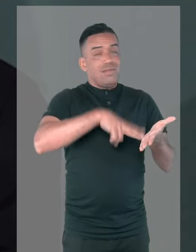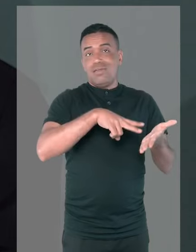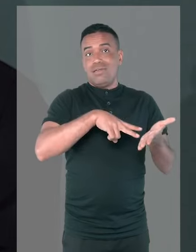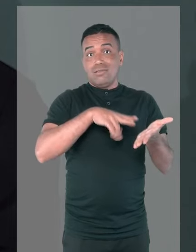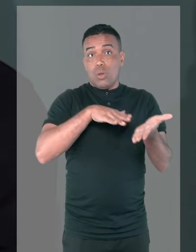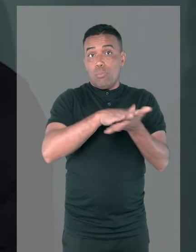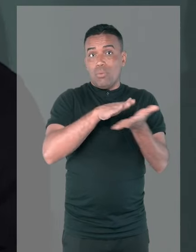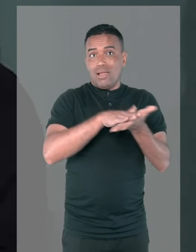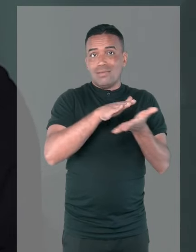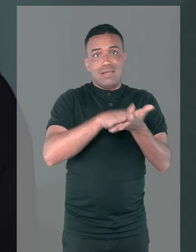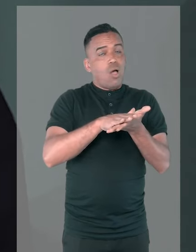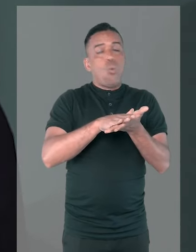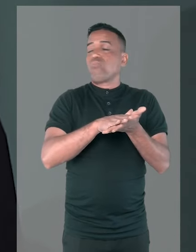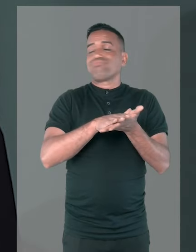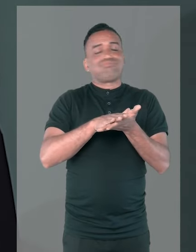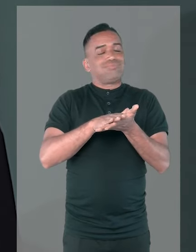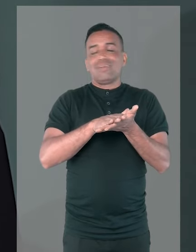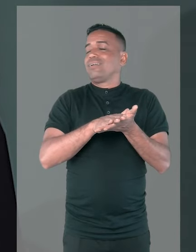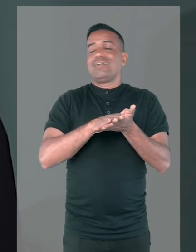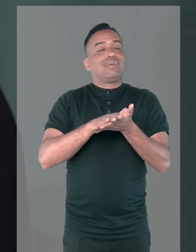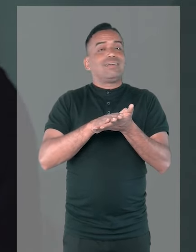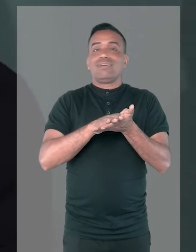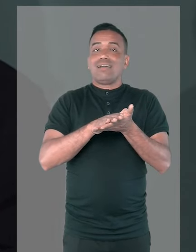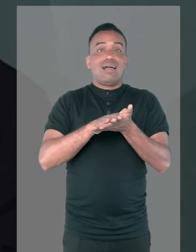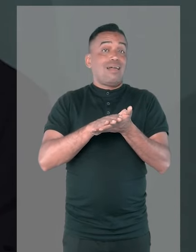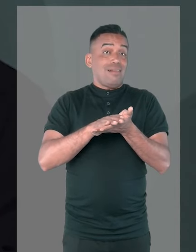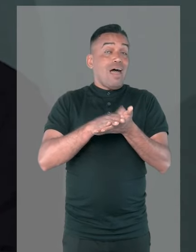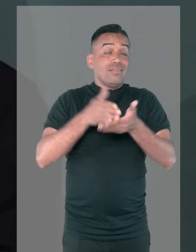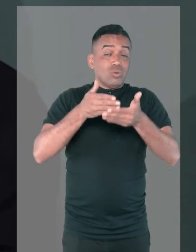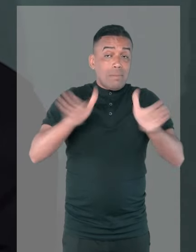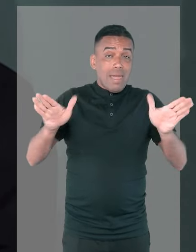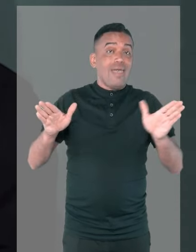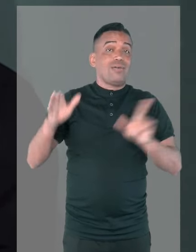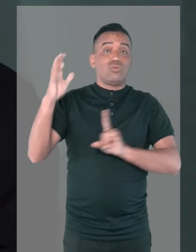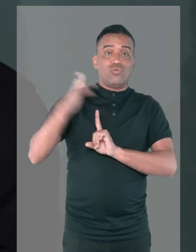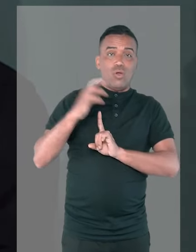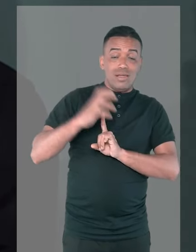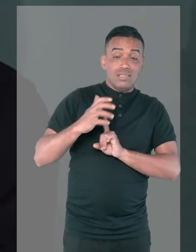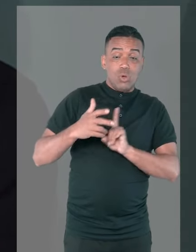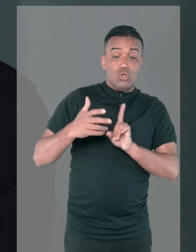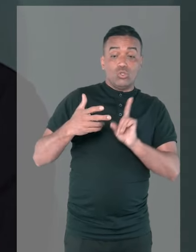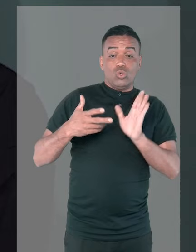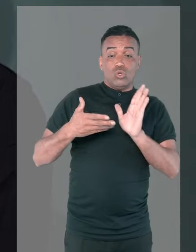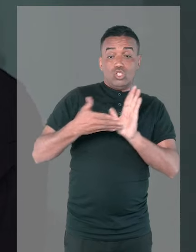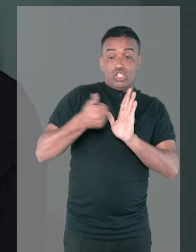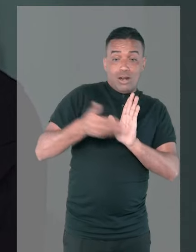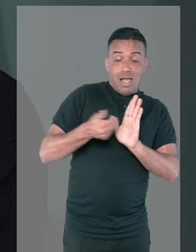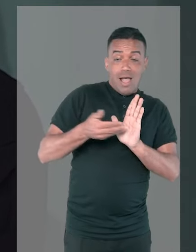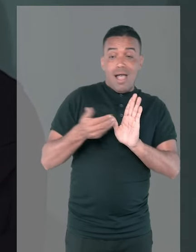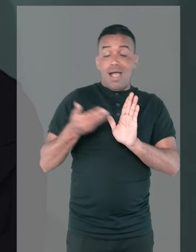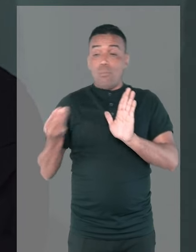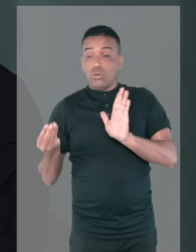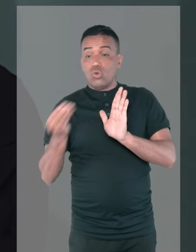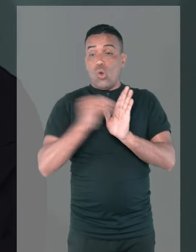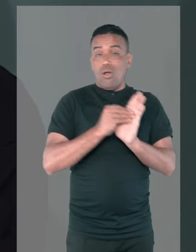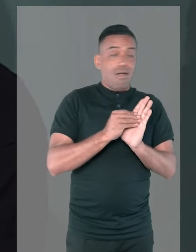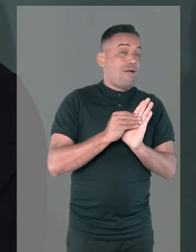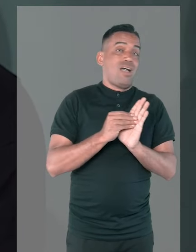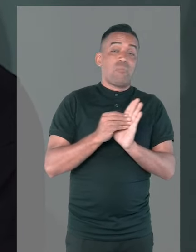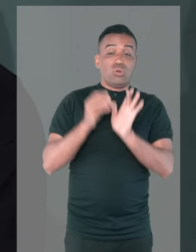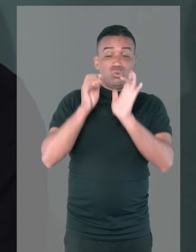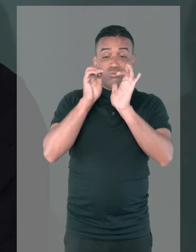publicado, ele está aberto a todo tipo de interferência. Eu posso cortar, eu posso acrescentar, eu posso desistir dele,